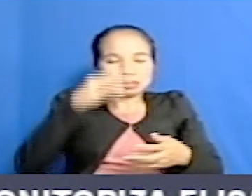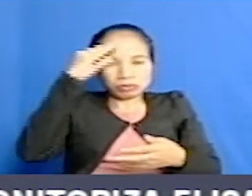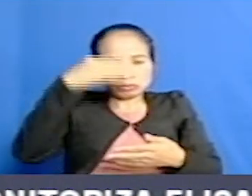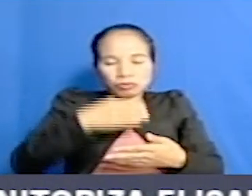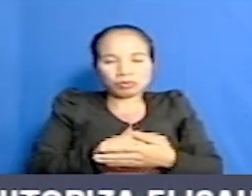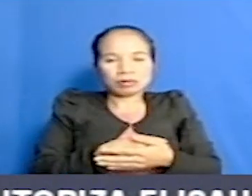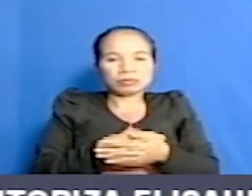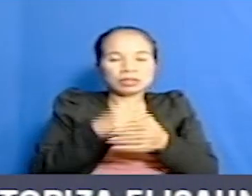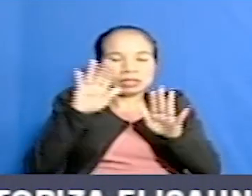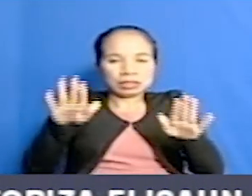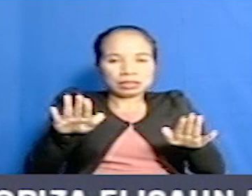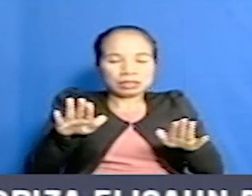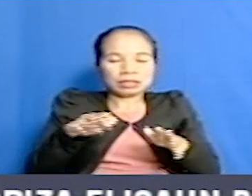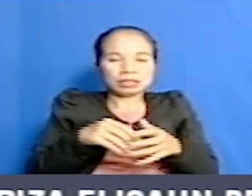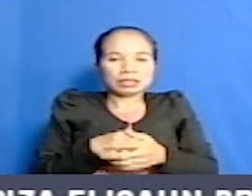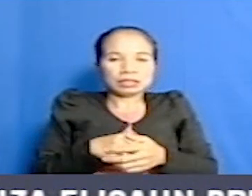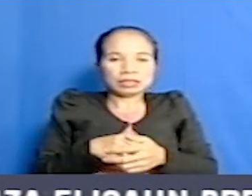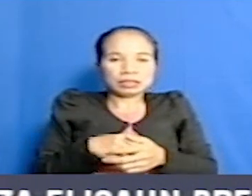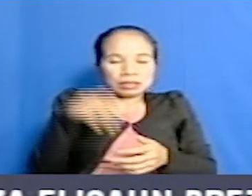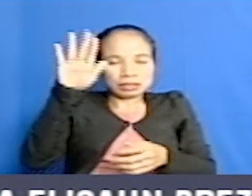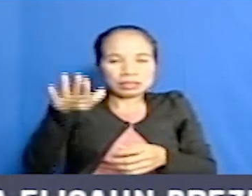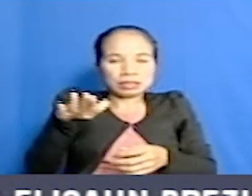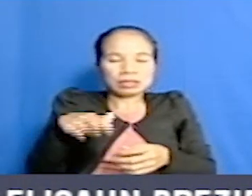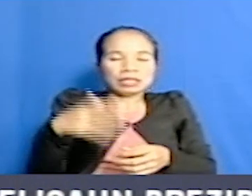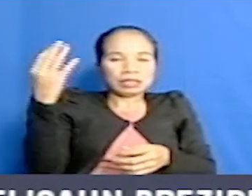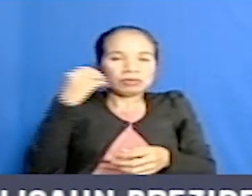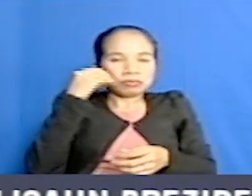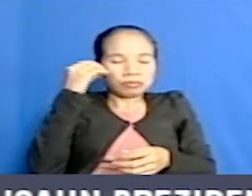a escola este mas agora ya uma ya hela betu